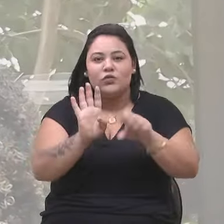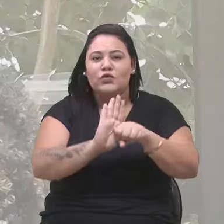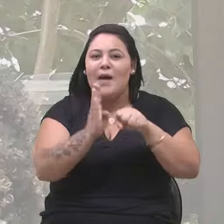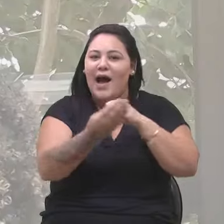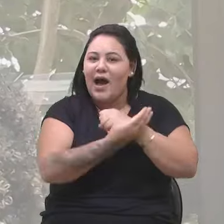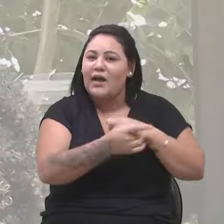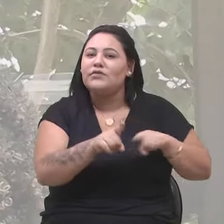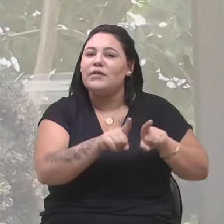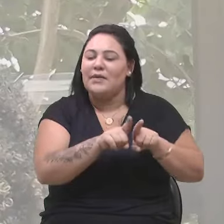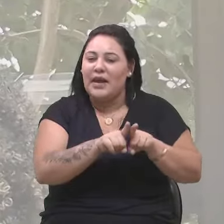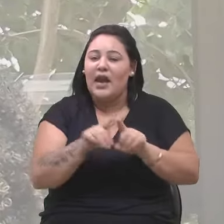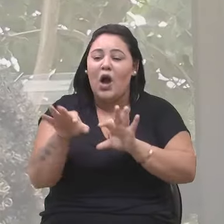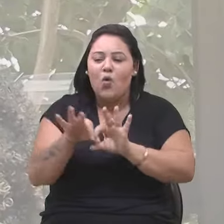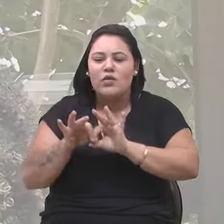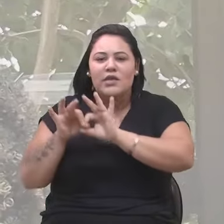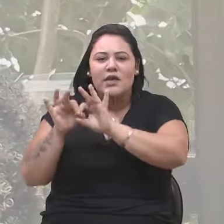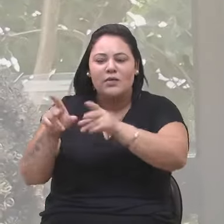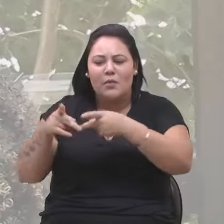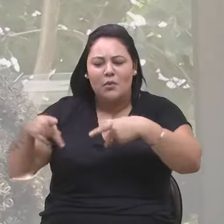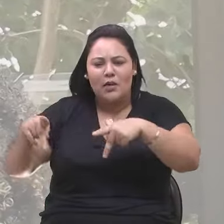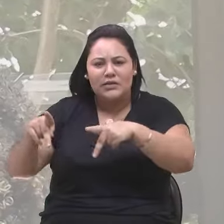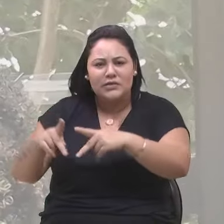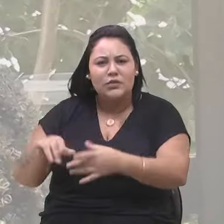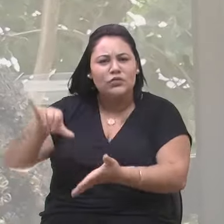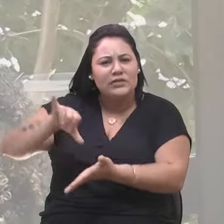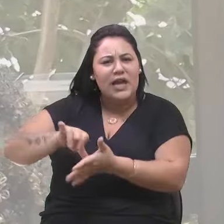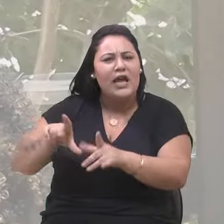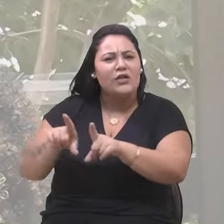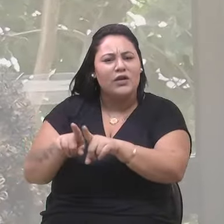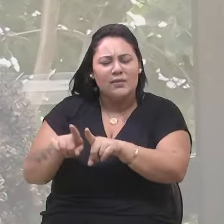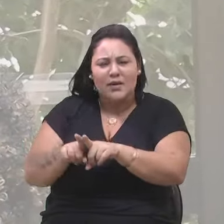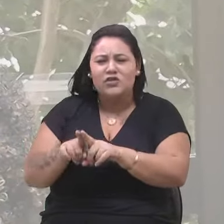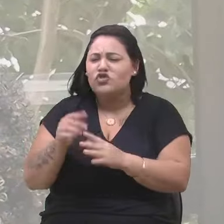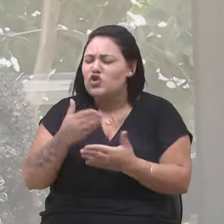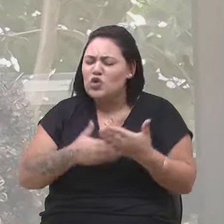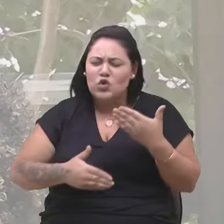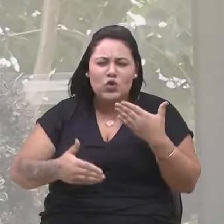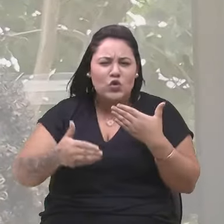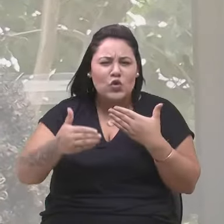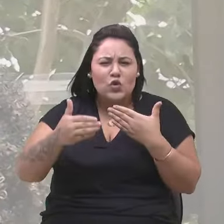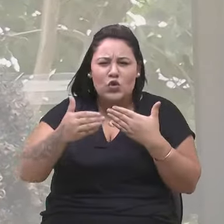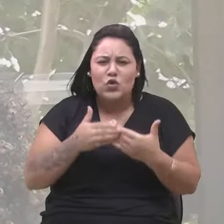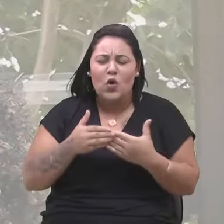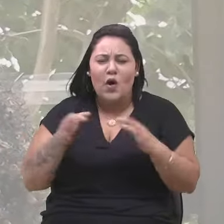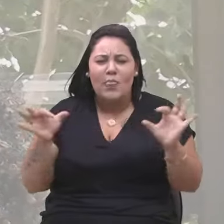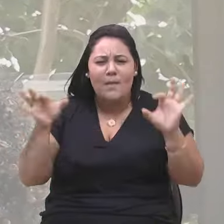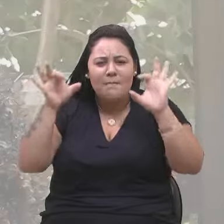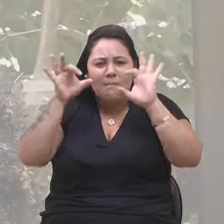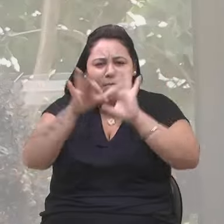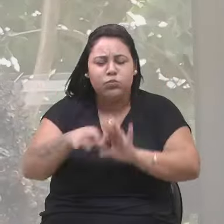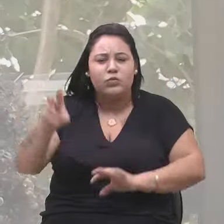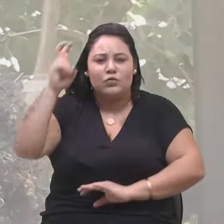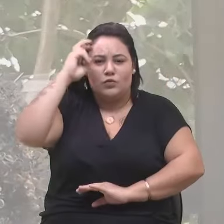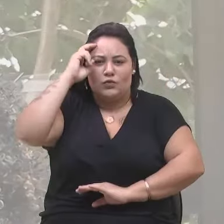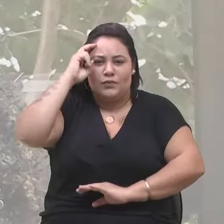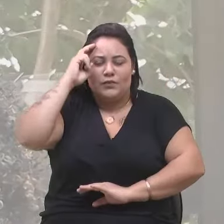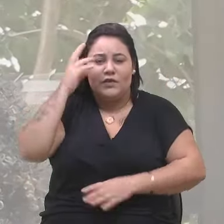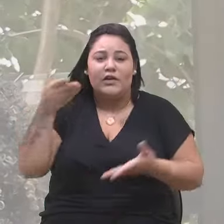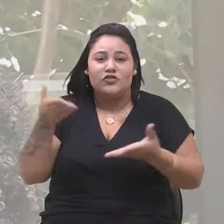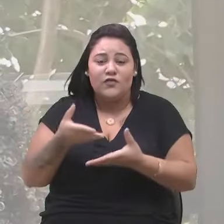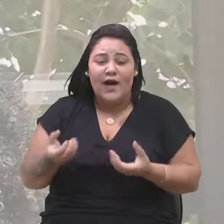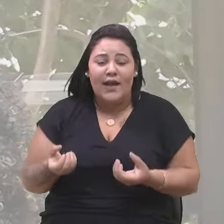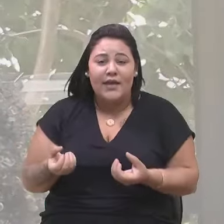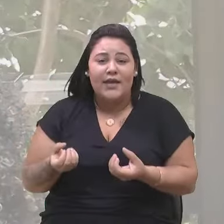essa união do povo do centro, essa união de todas as culturas, aonde vamos celebrar e mostrar